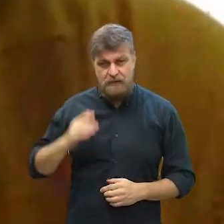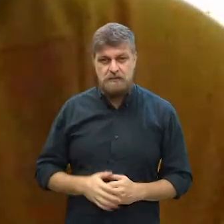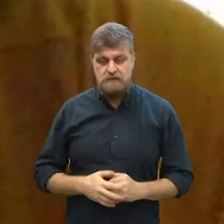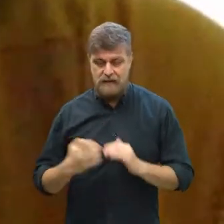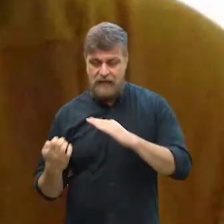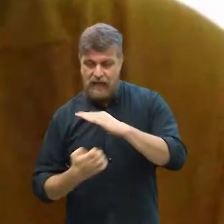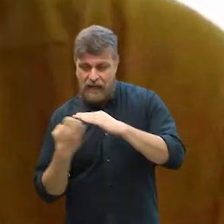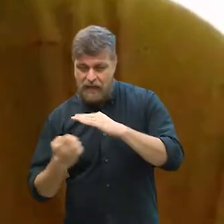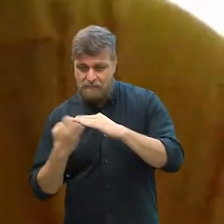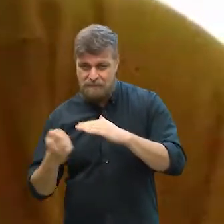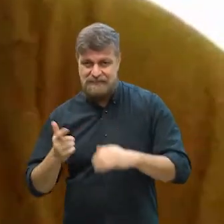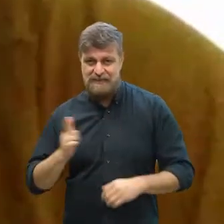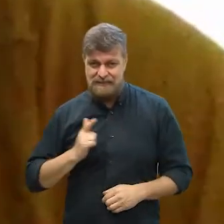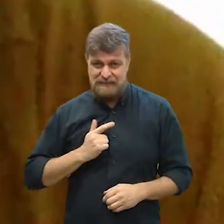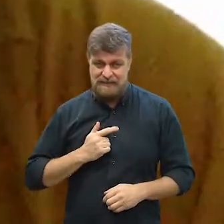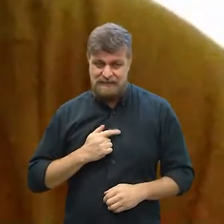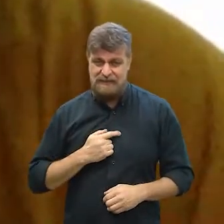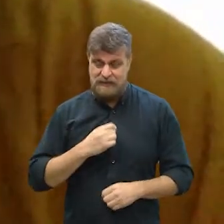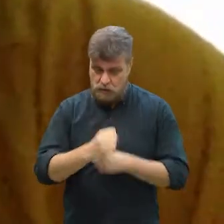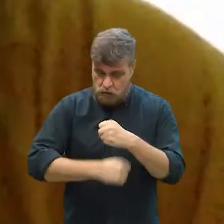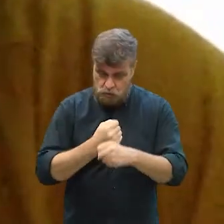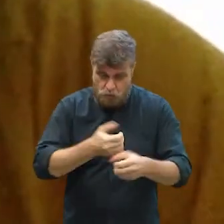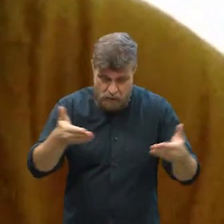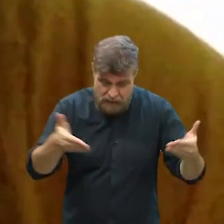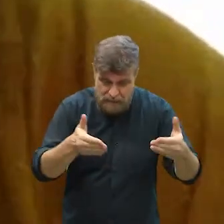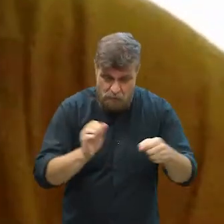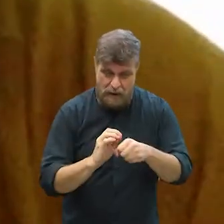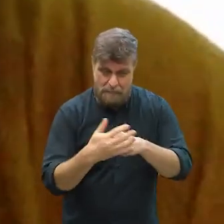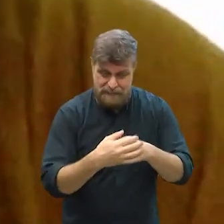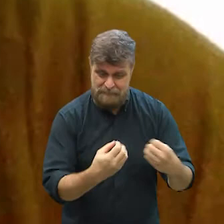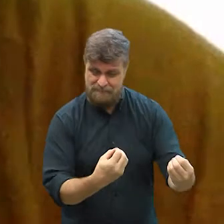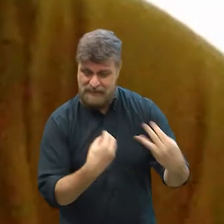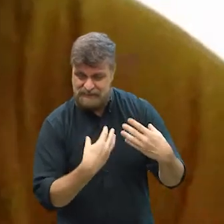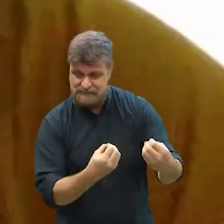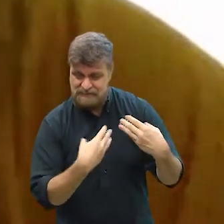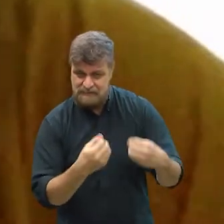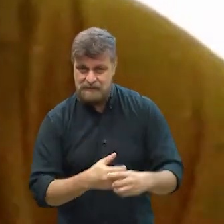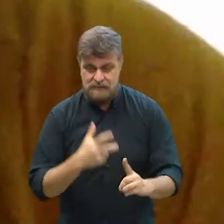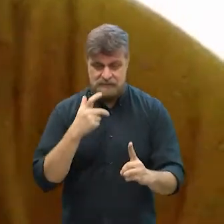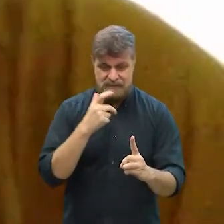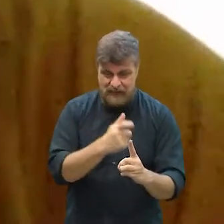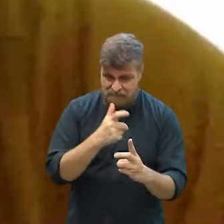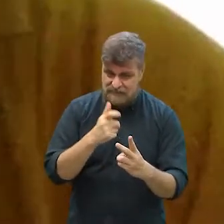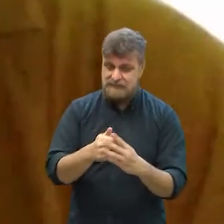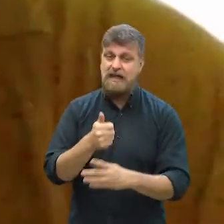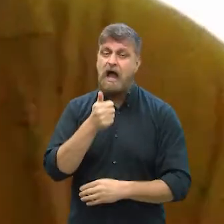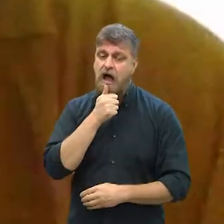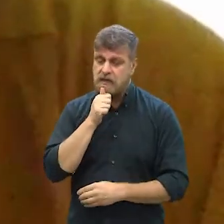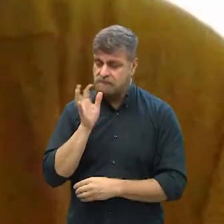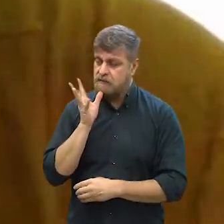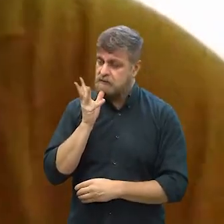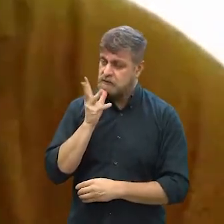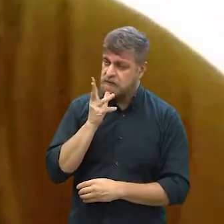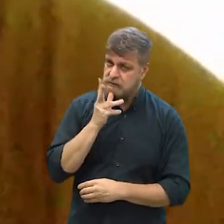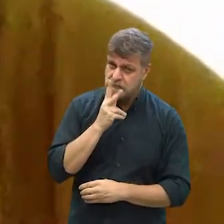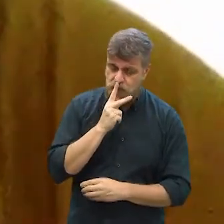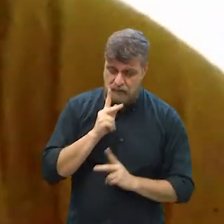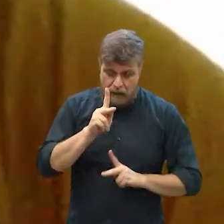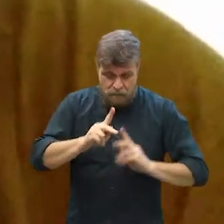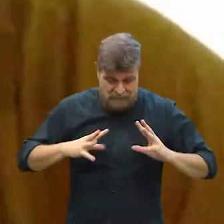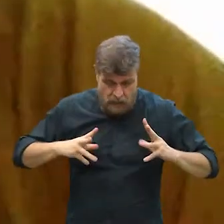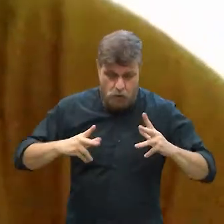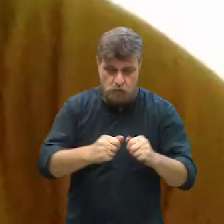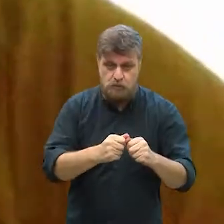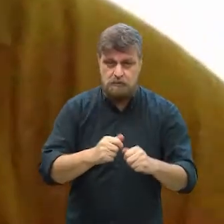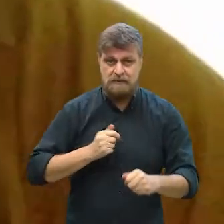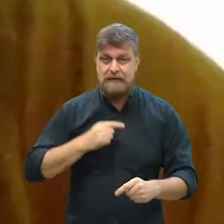Acho que 2021 ainda tem muita coisa para ensinar, né? A gente sabe que a vacina não vai ser do dia para a noite, né? E mesmo que ela aconteça, ainda